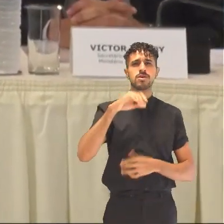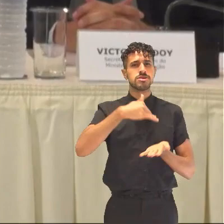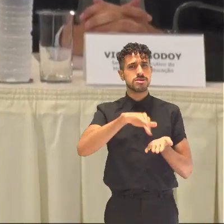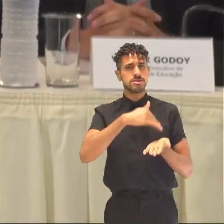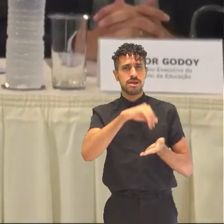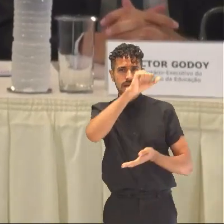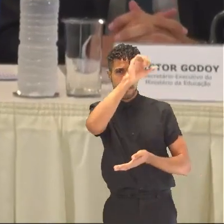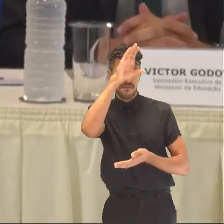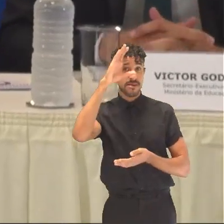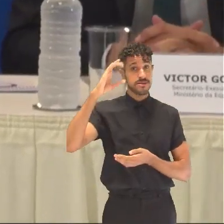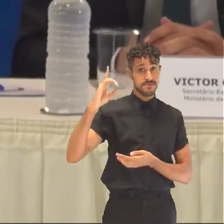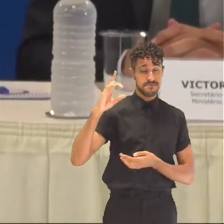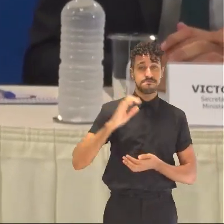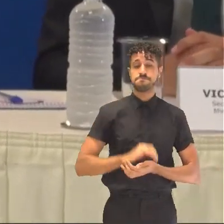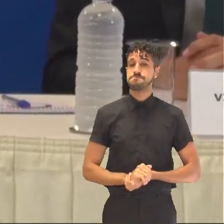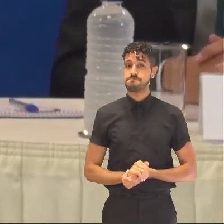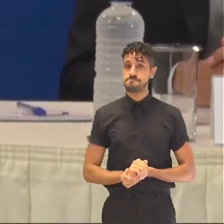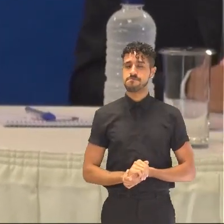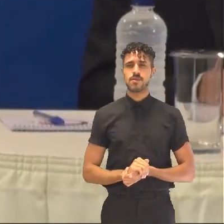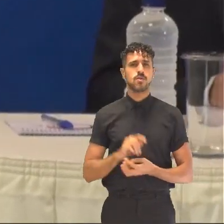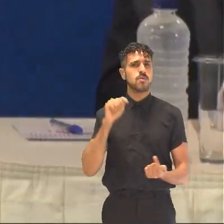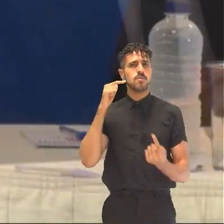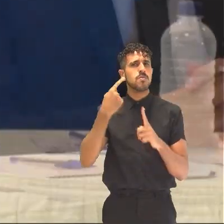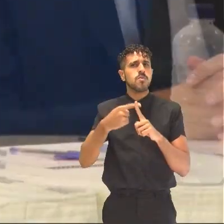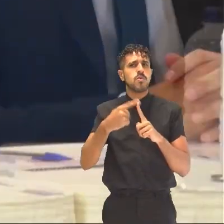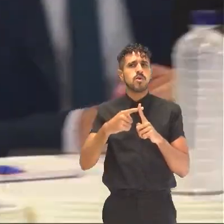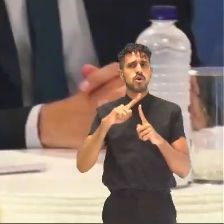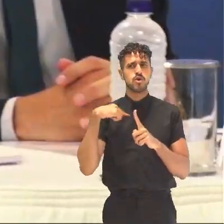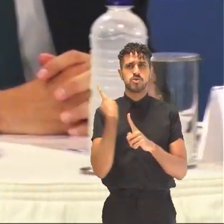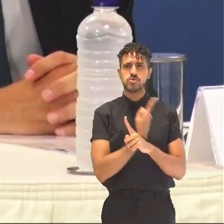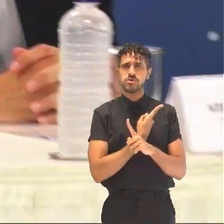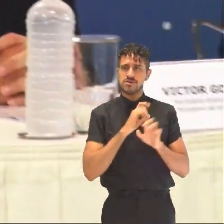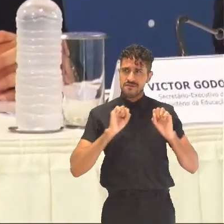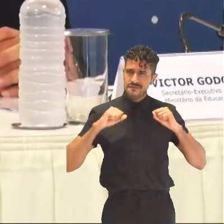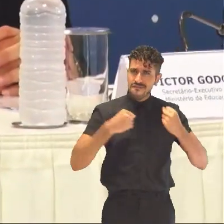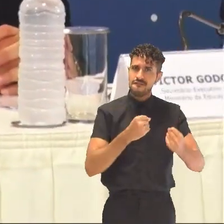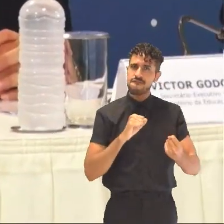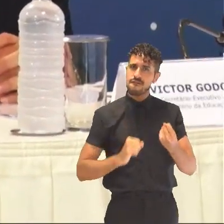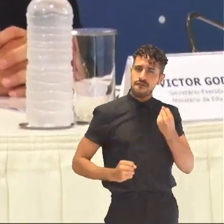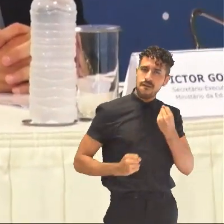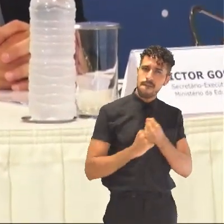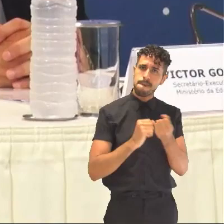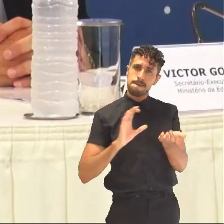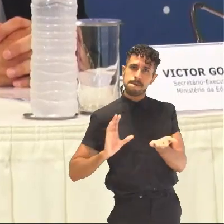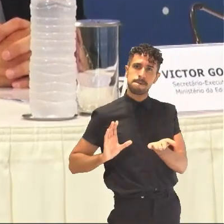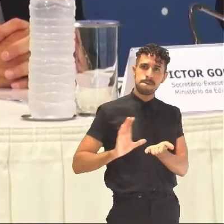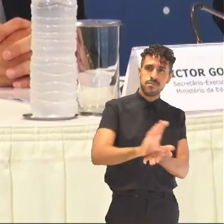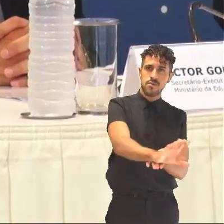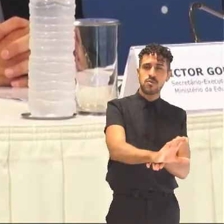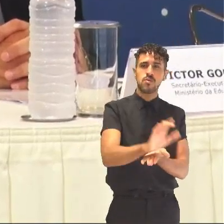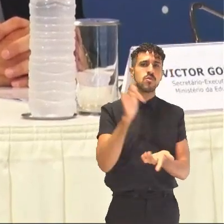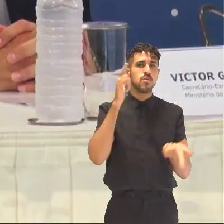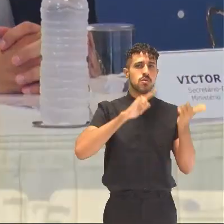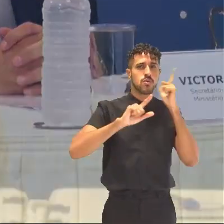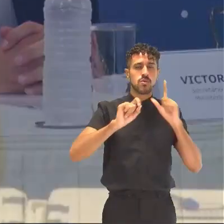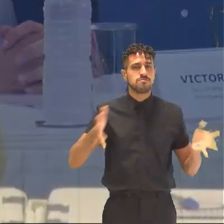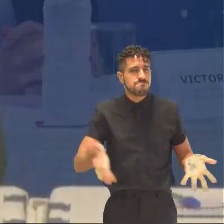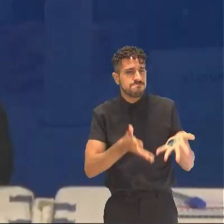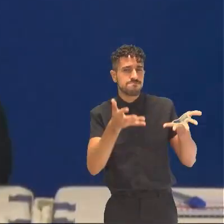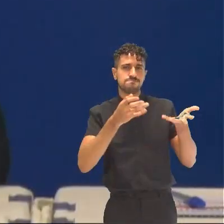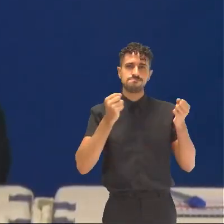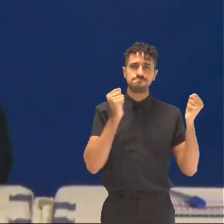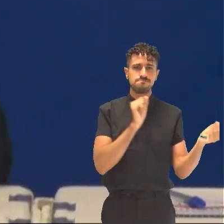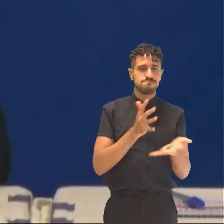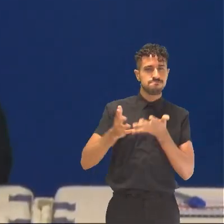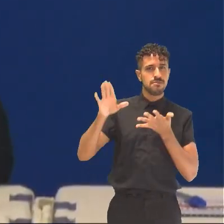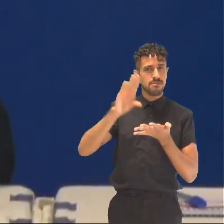Secretaria de Alfabetização, tendo em vista todo o nosso empenho, o nosso investimento na promoção da fluência